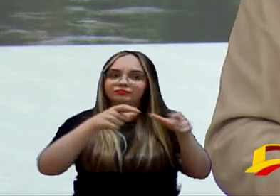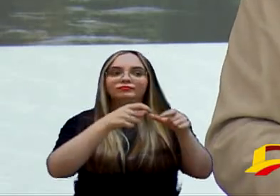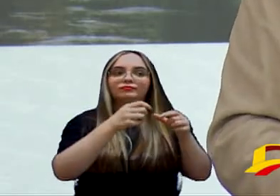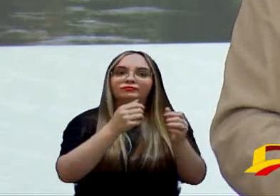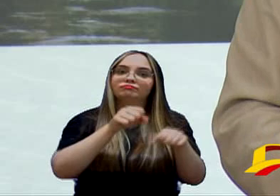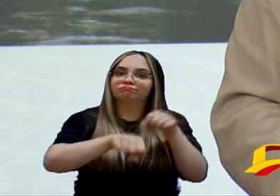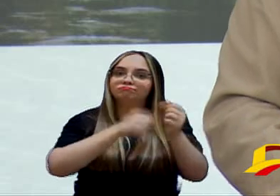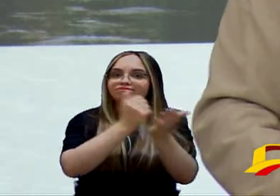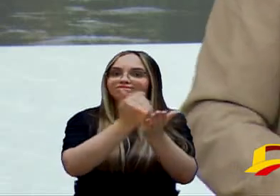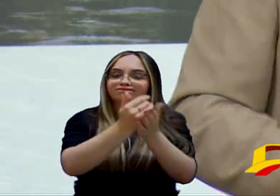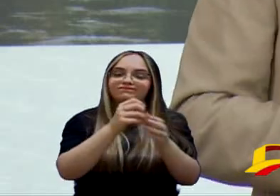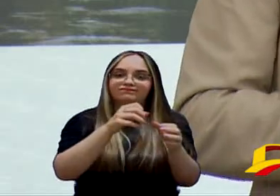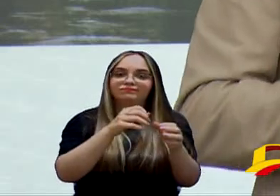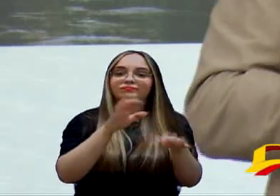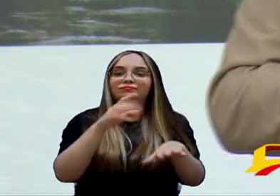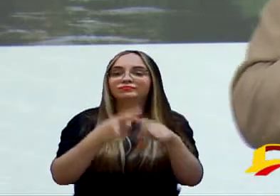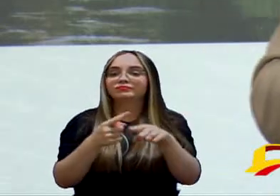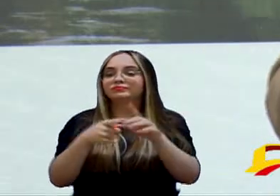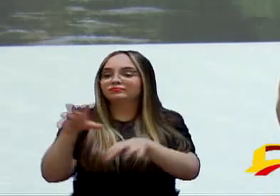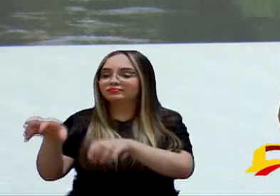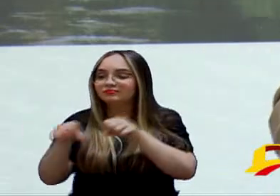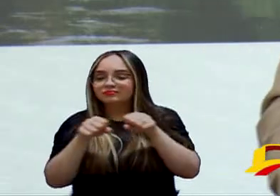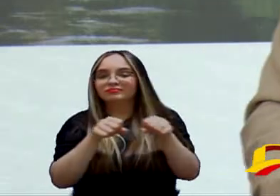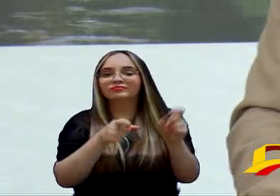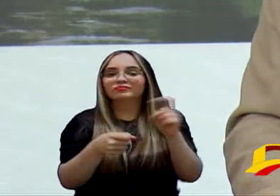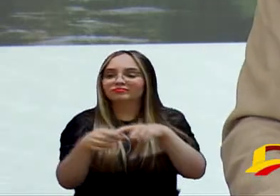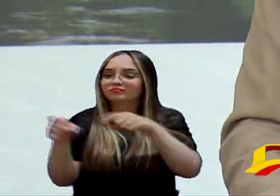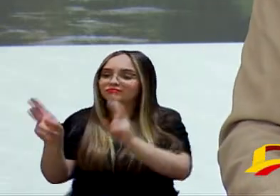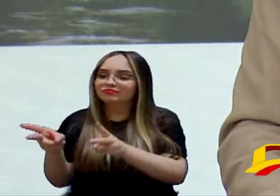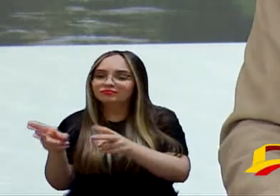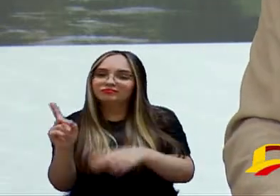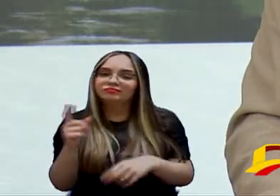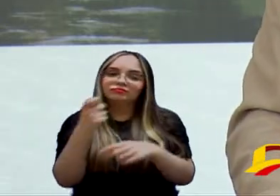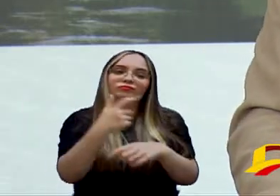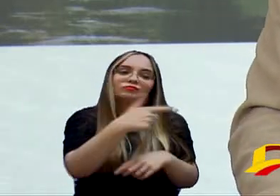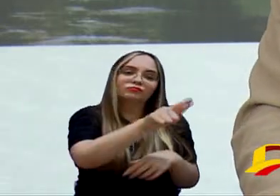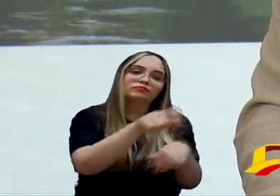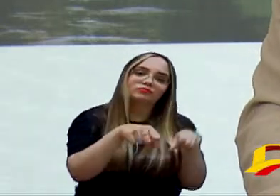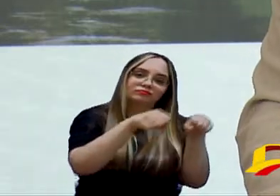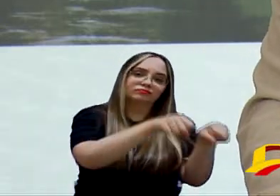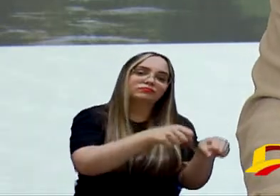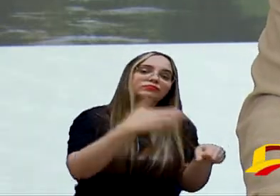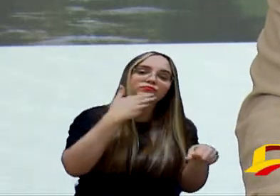bicicletas eu acho que é isso presidente